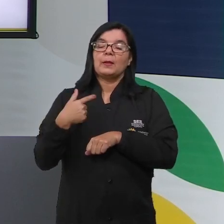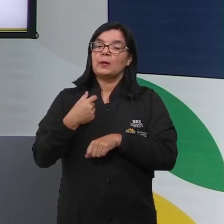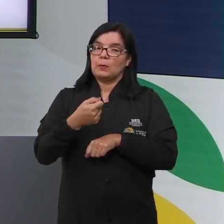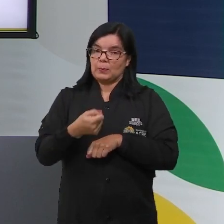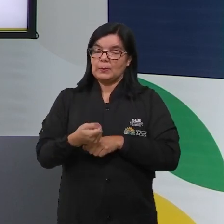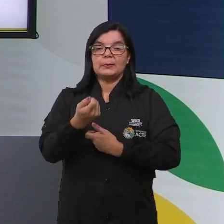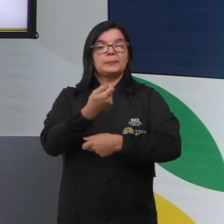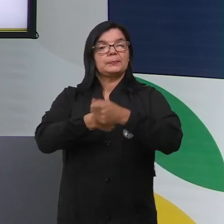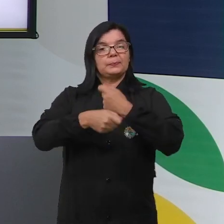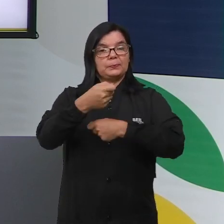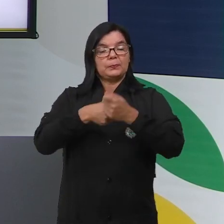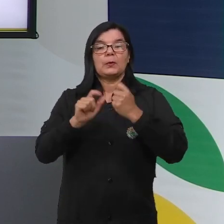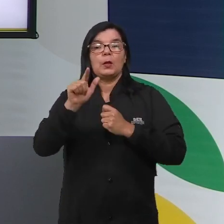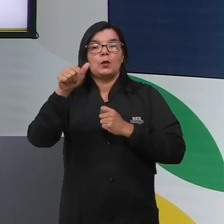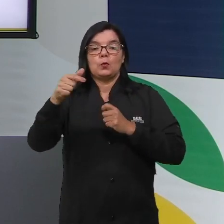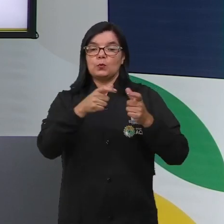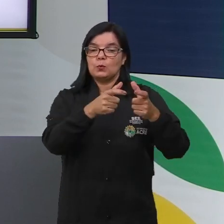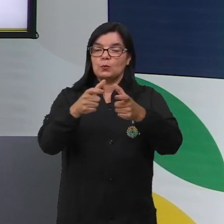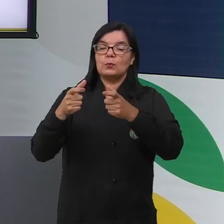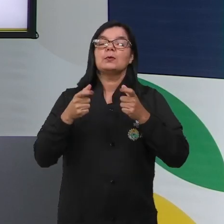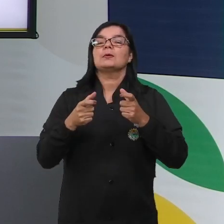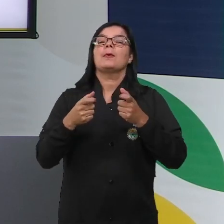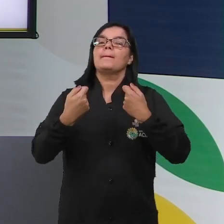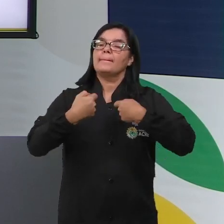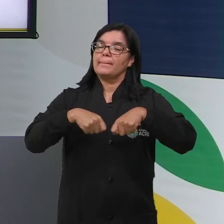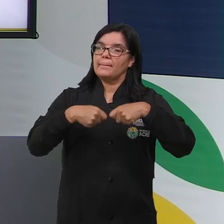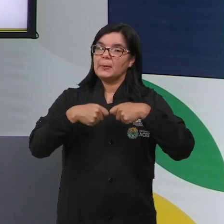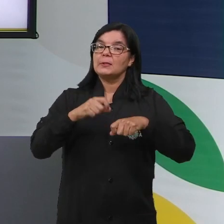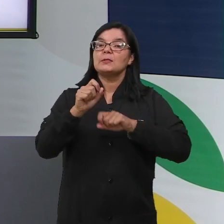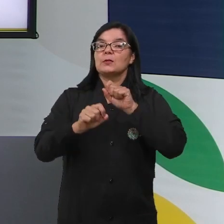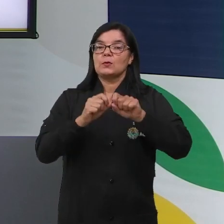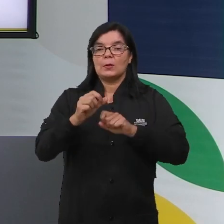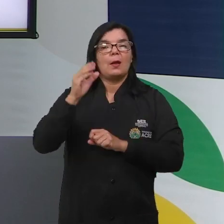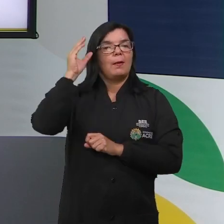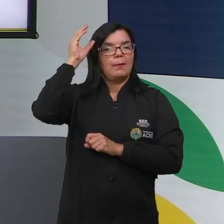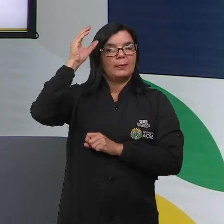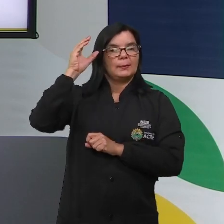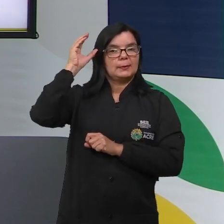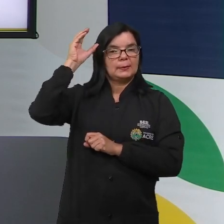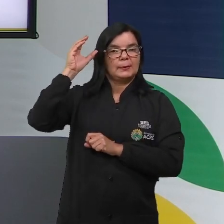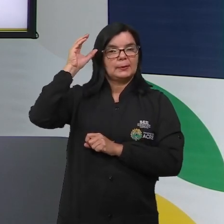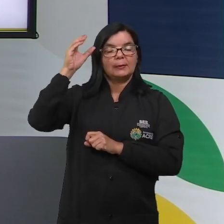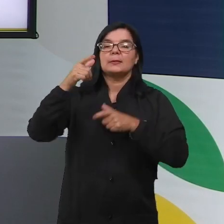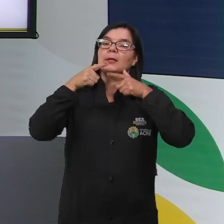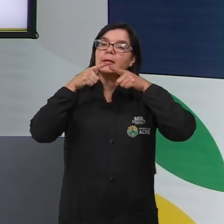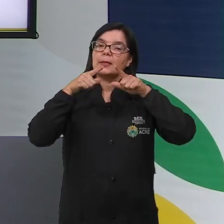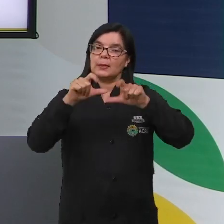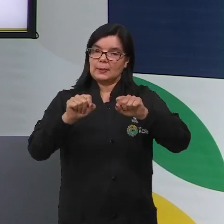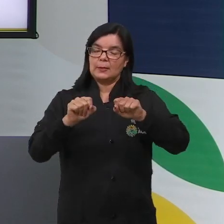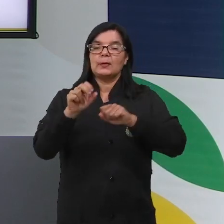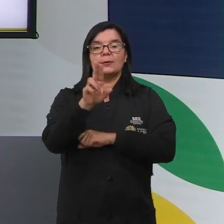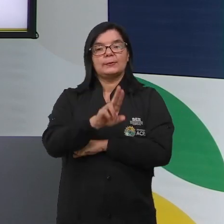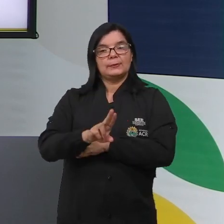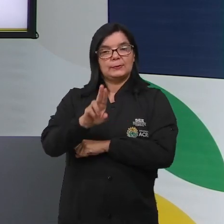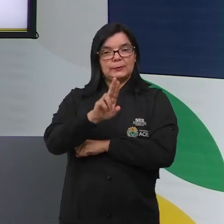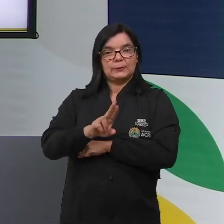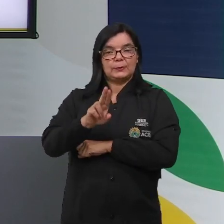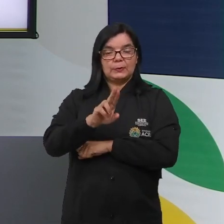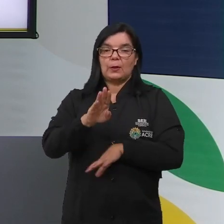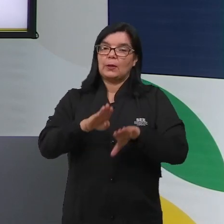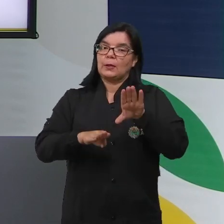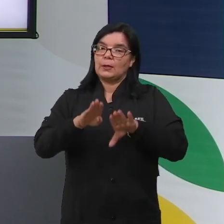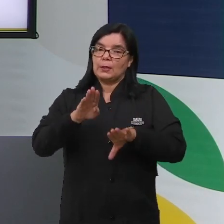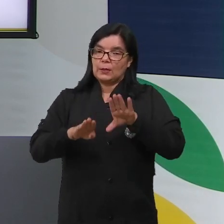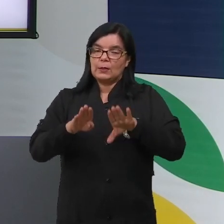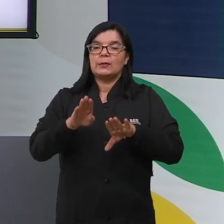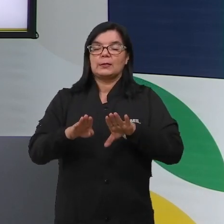posição administrativa em outra região, você precisa estar ciente ali da linguagem que você deve utilizar de acordo